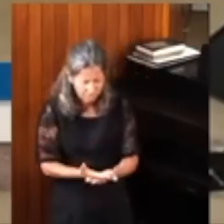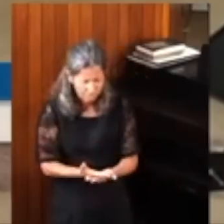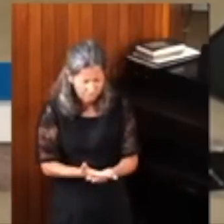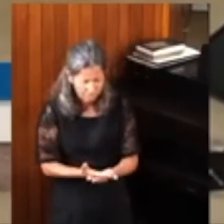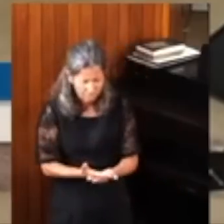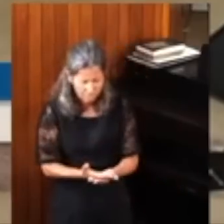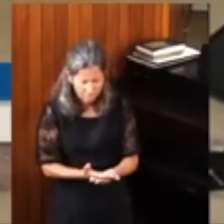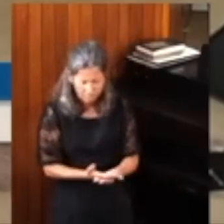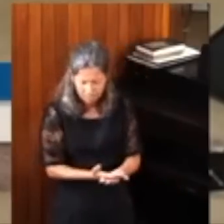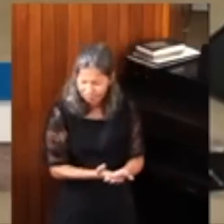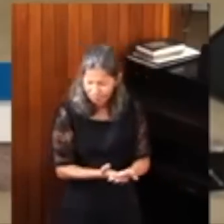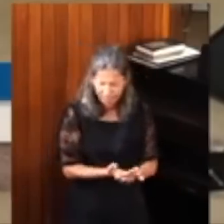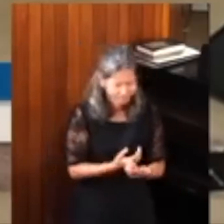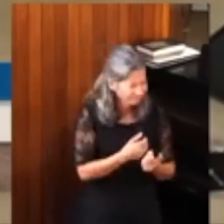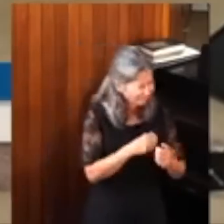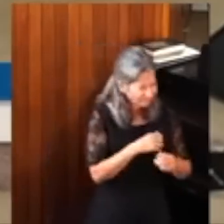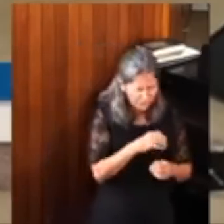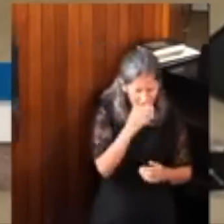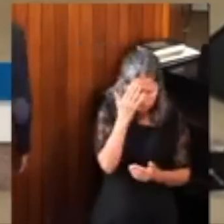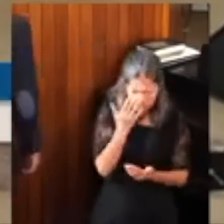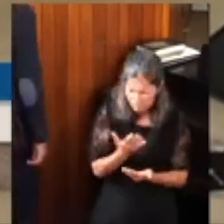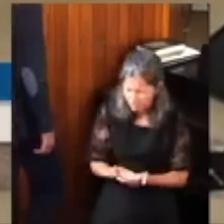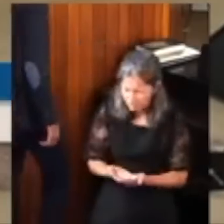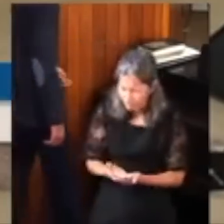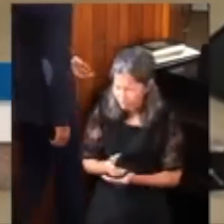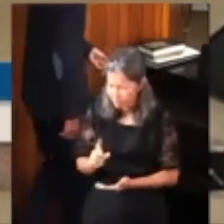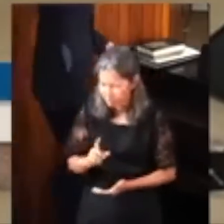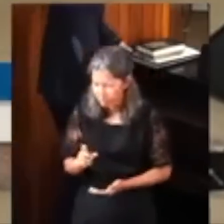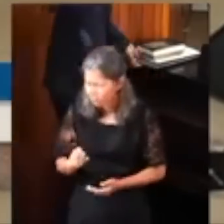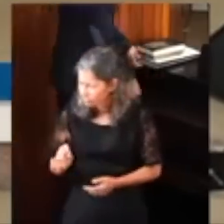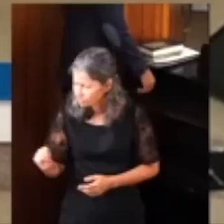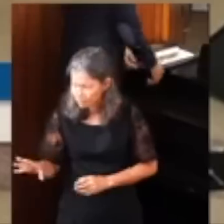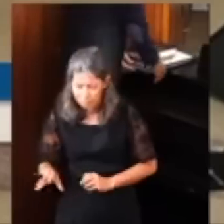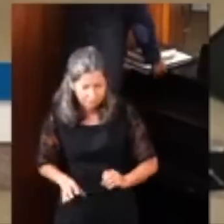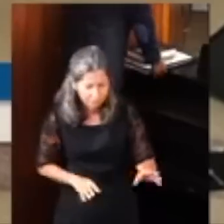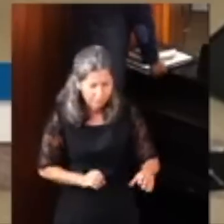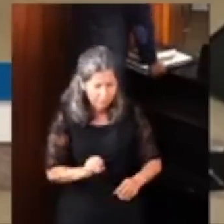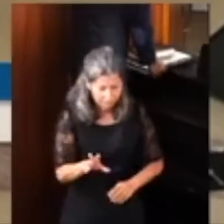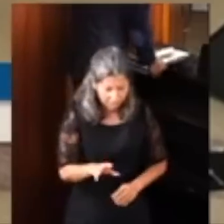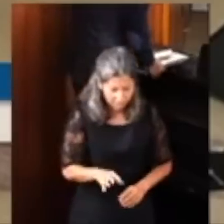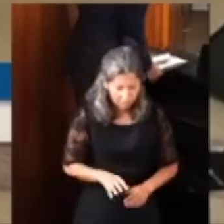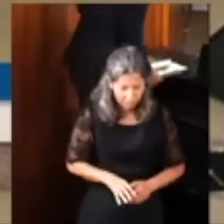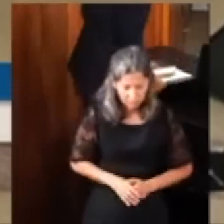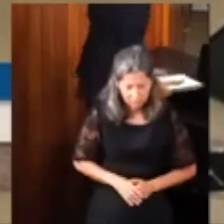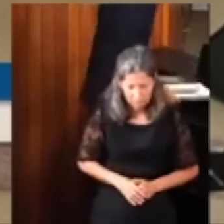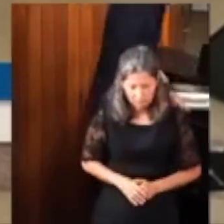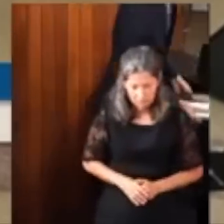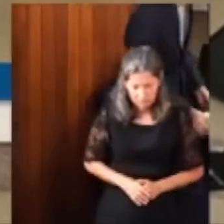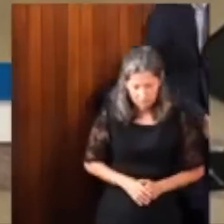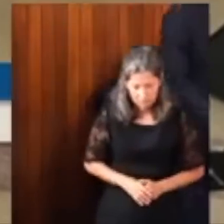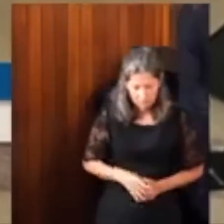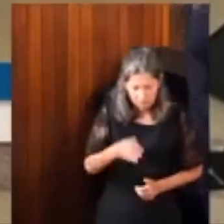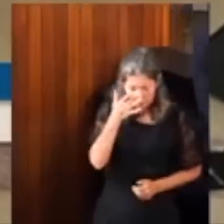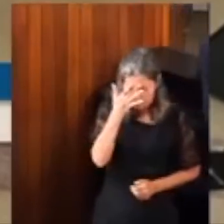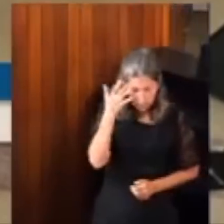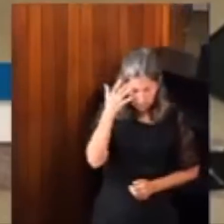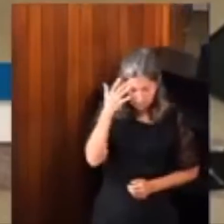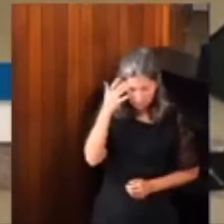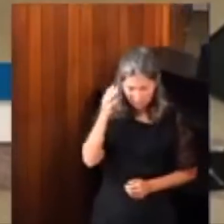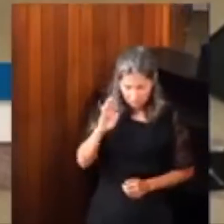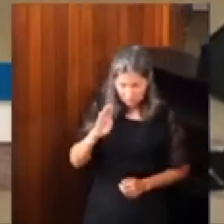adventista. Adventista, nesse momento, não é da igreja adventista, tá? Eram pessoas que criam no advento. Havia batistas